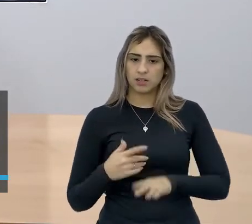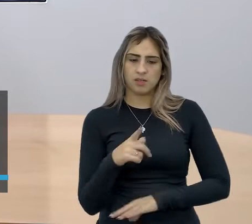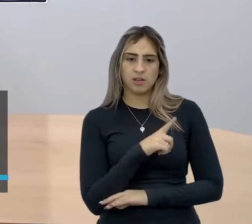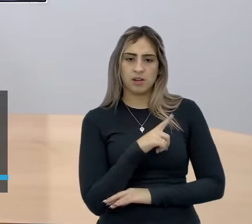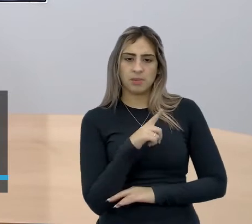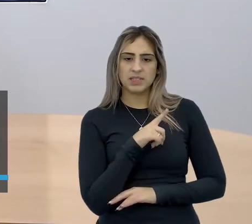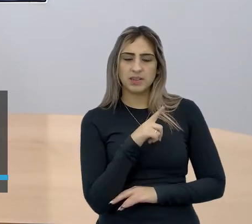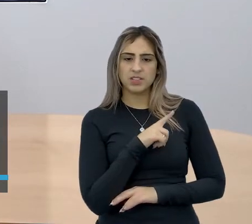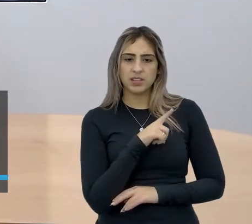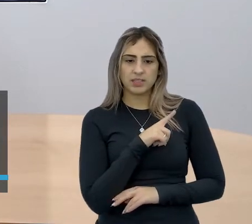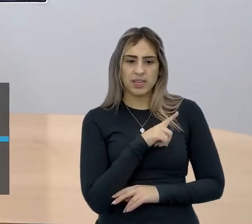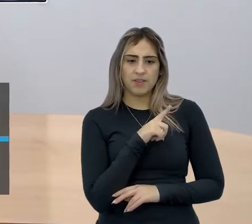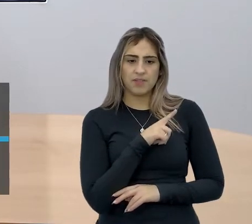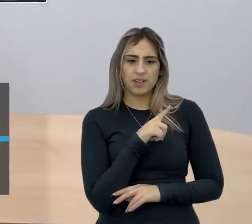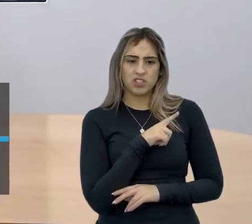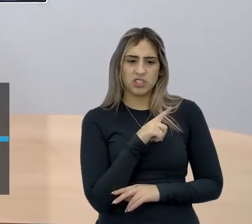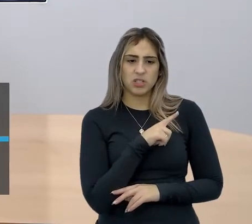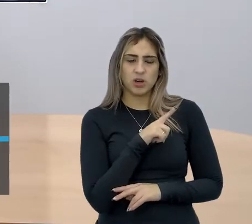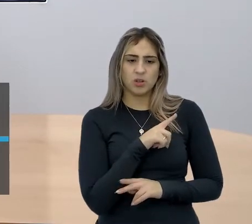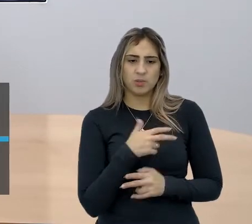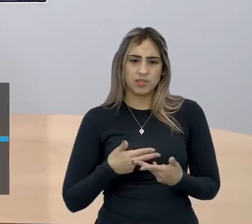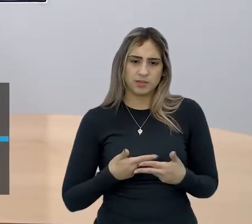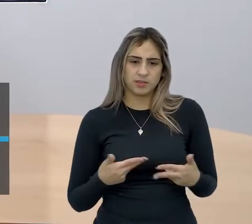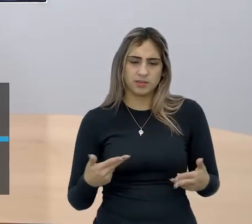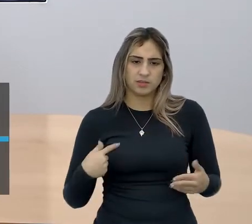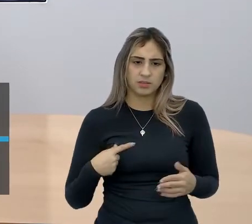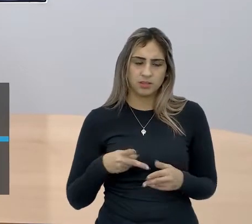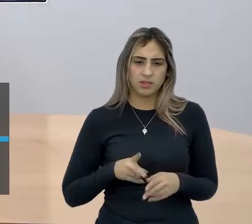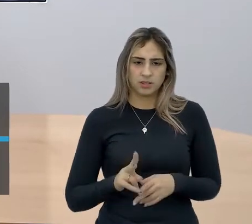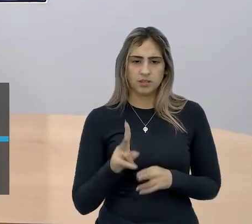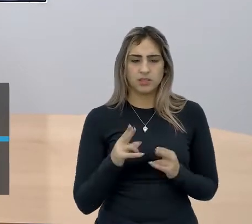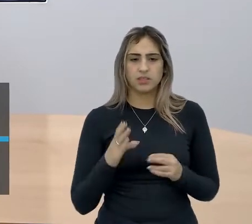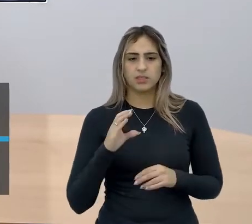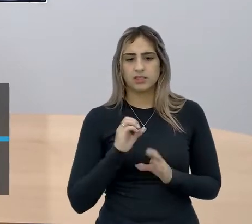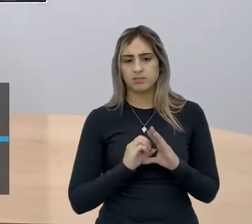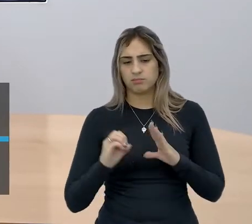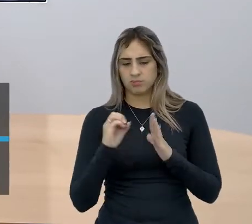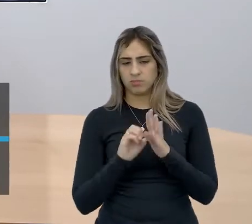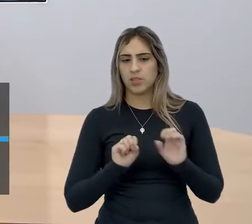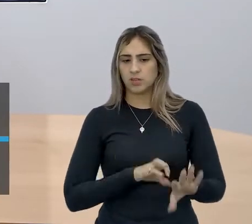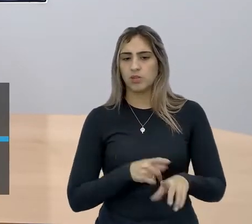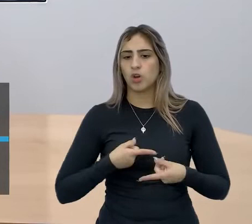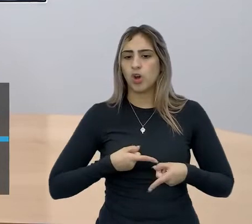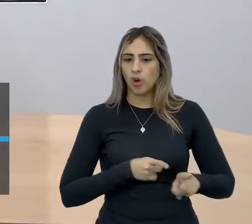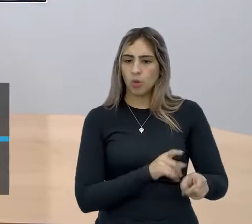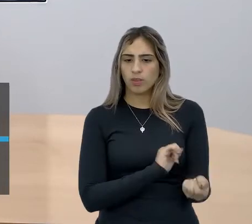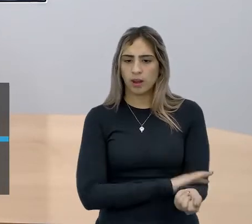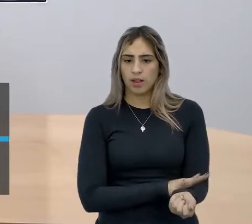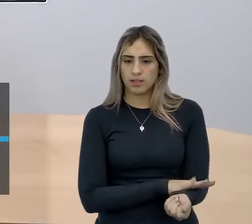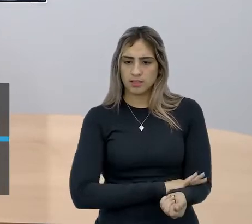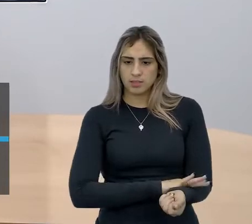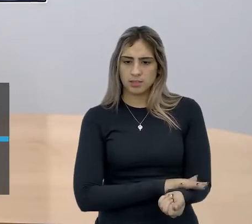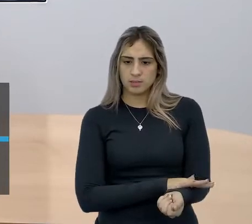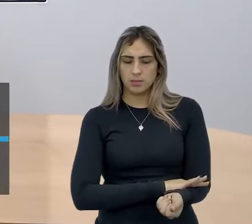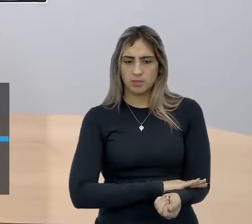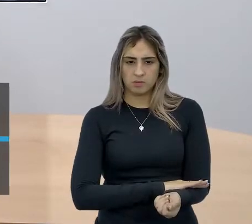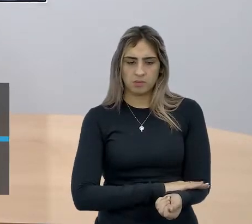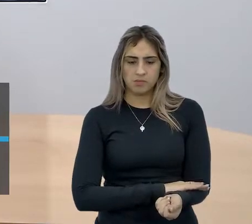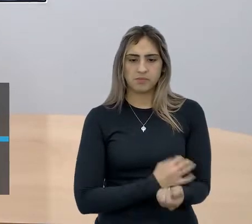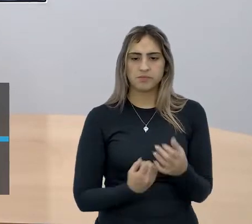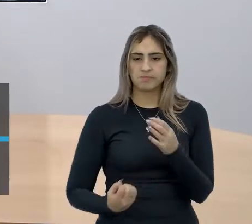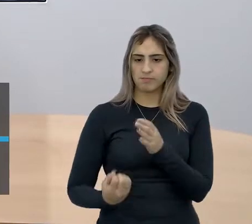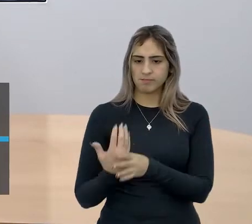aí um canal novo agora no CMSP na educação antirracista. Então tá aparecendo aí